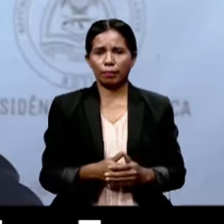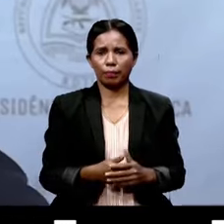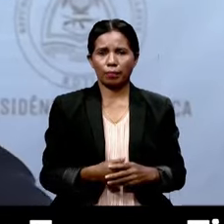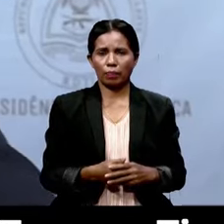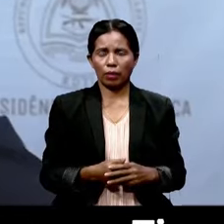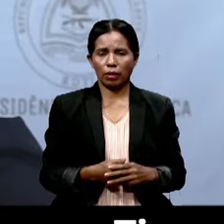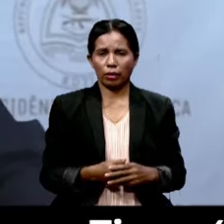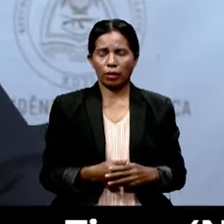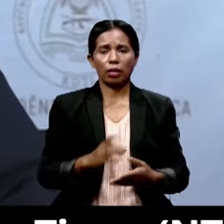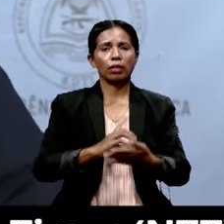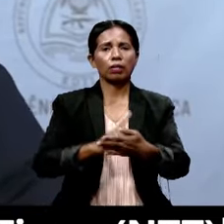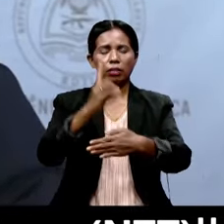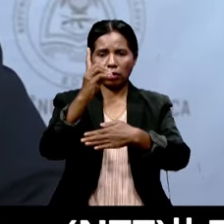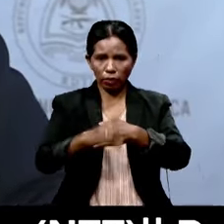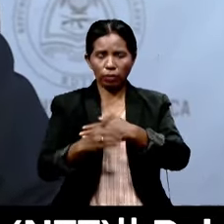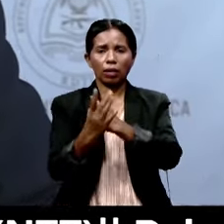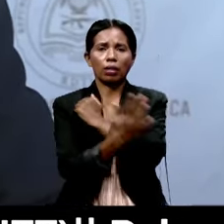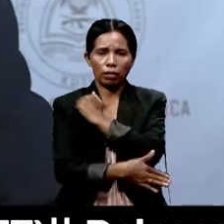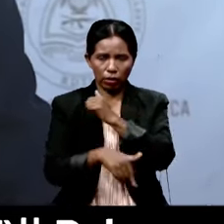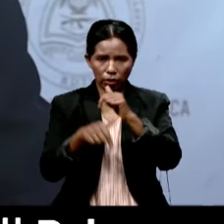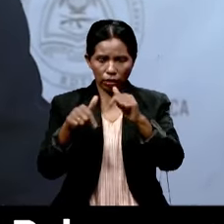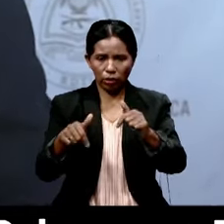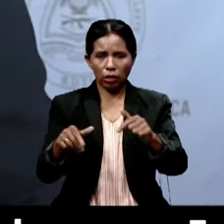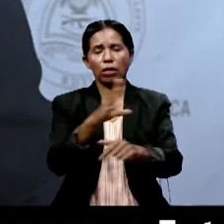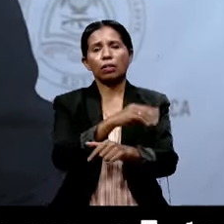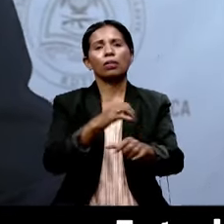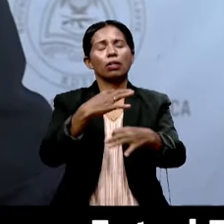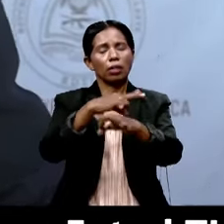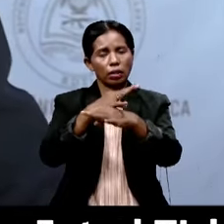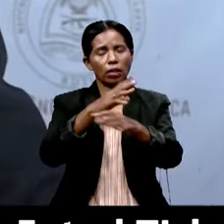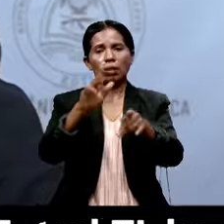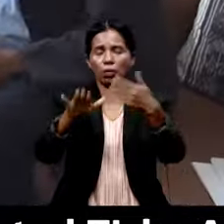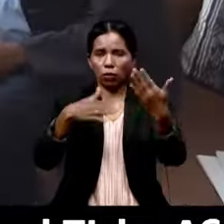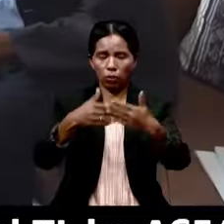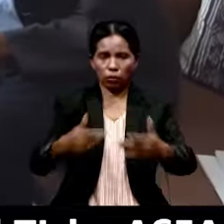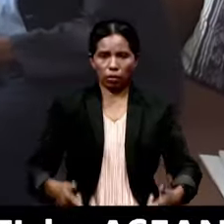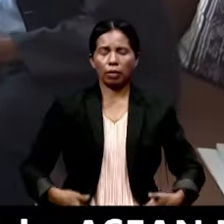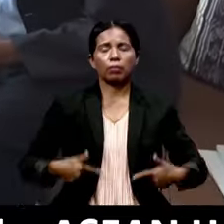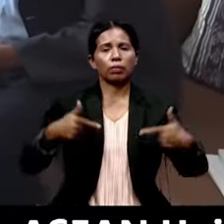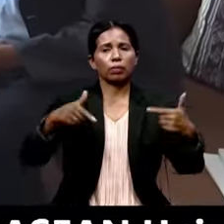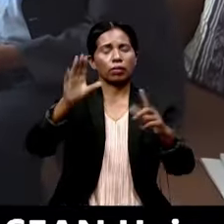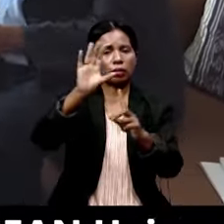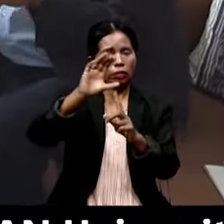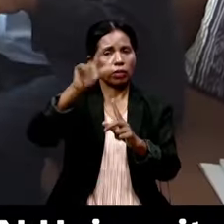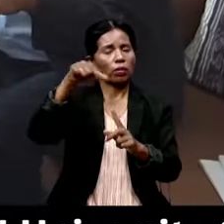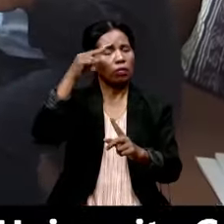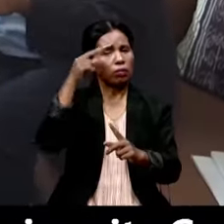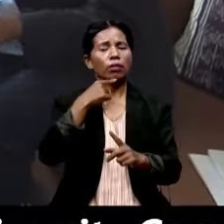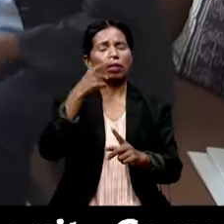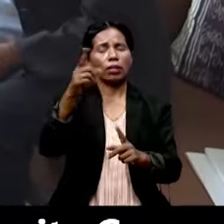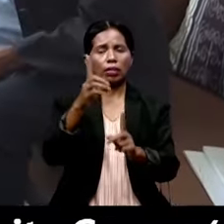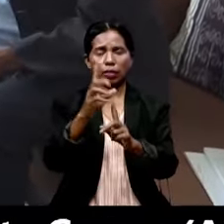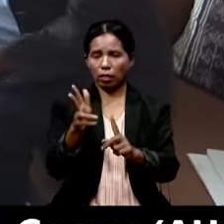A tu desenvolve o raio de Ney, não há dia, povo toma que nem mores. Sefe governo a Tutan, Loron